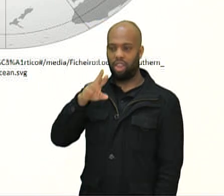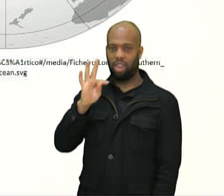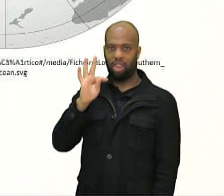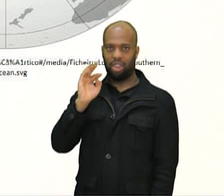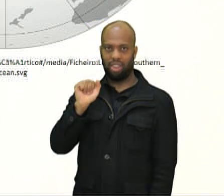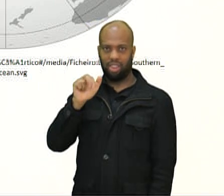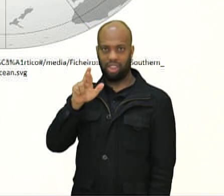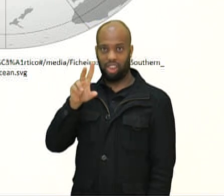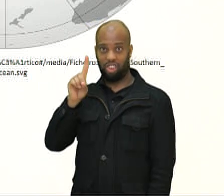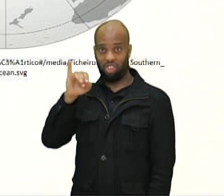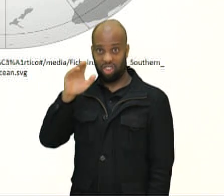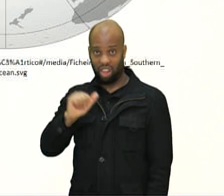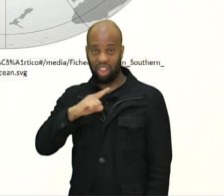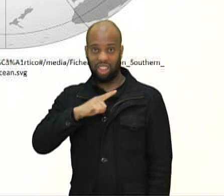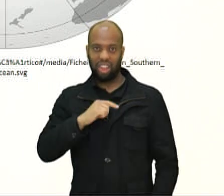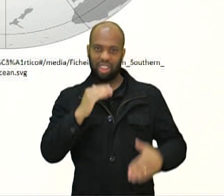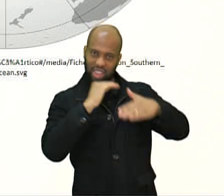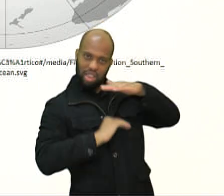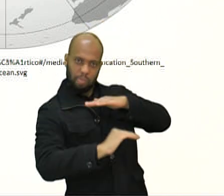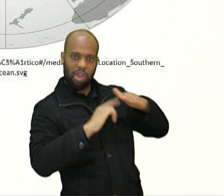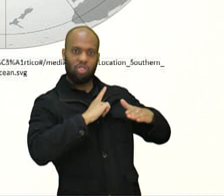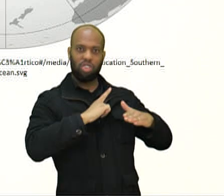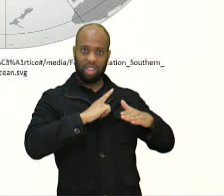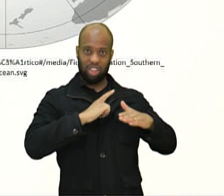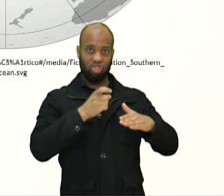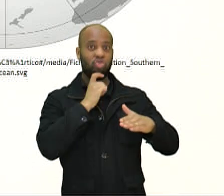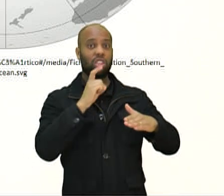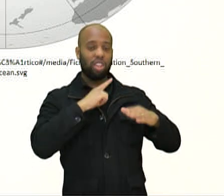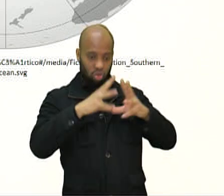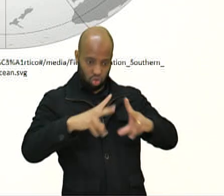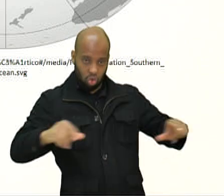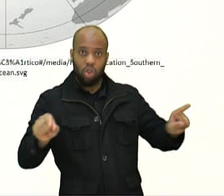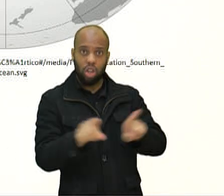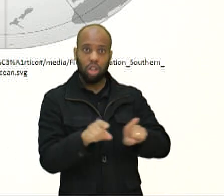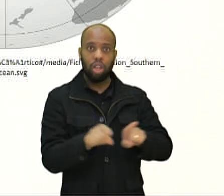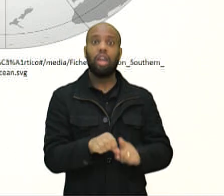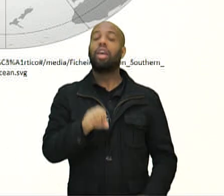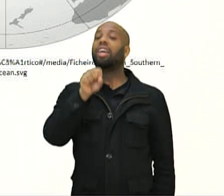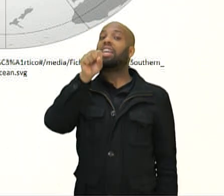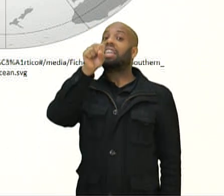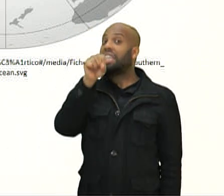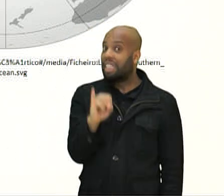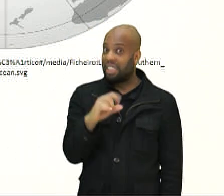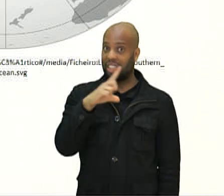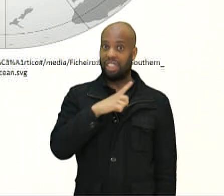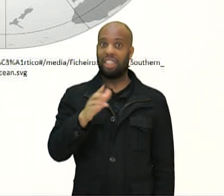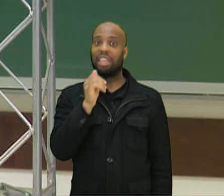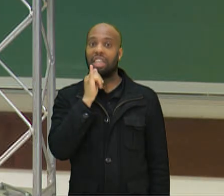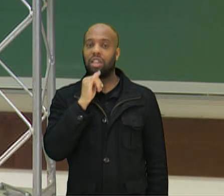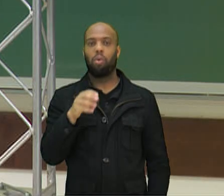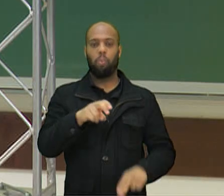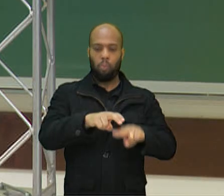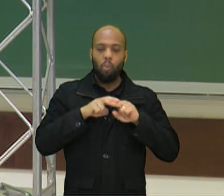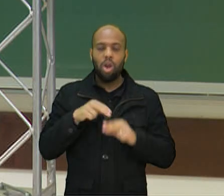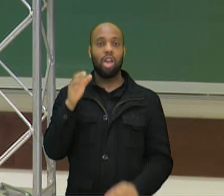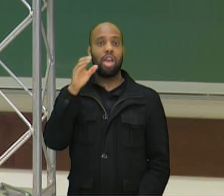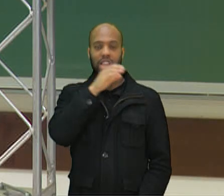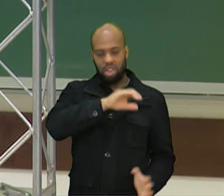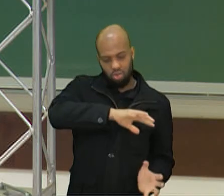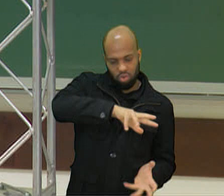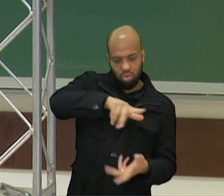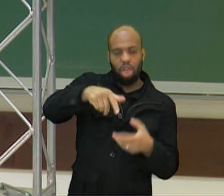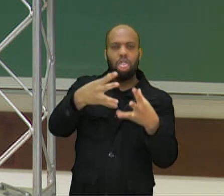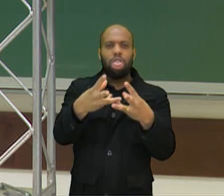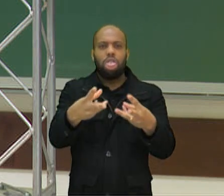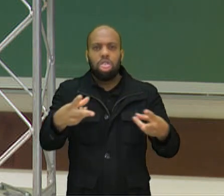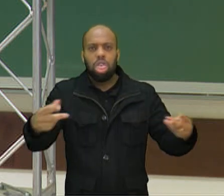toda aquela cobertura de gelo existente, existe solo. E caso haja, por meio do aquecimento global, o